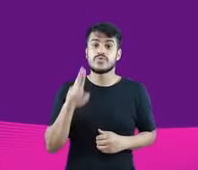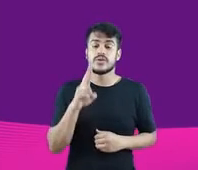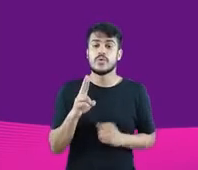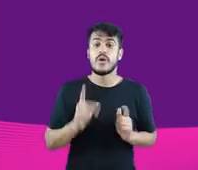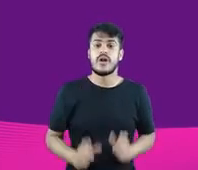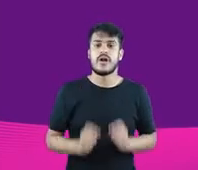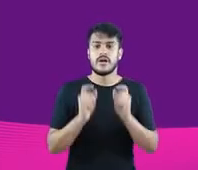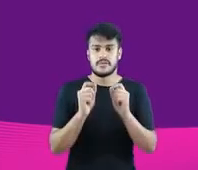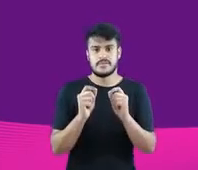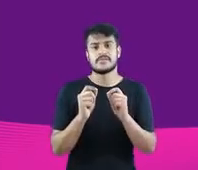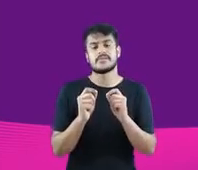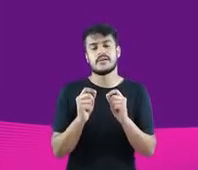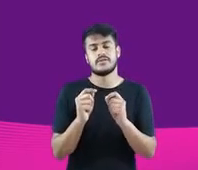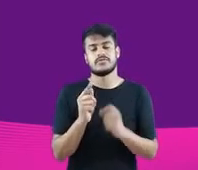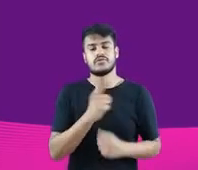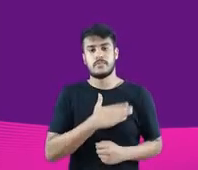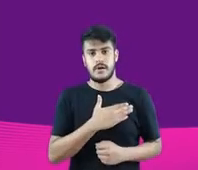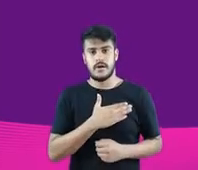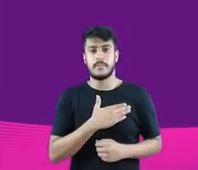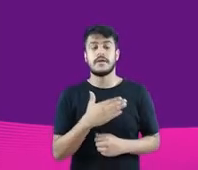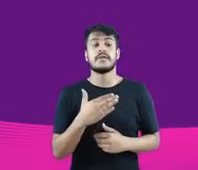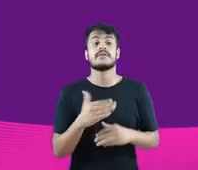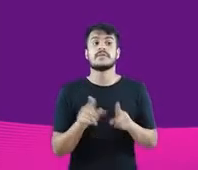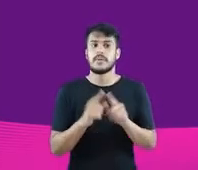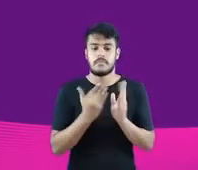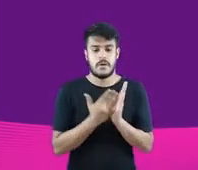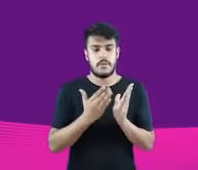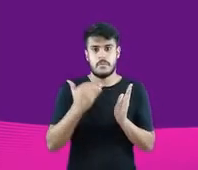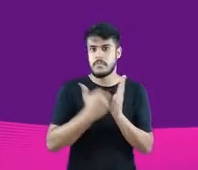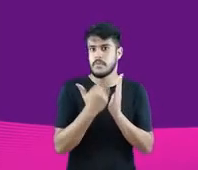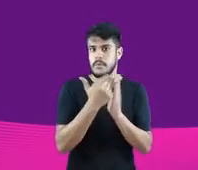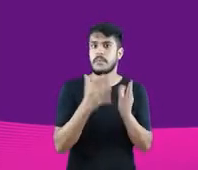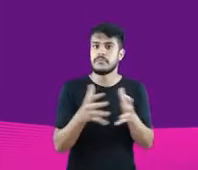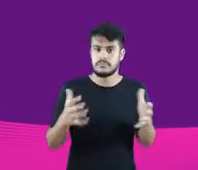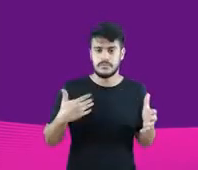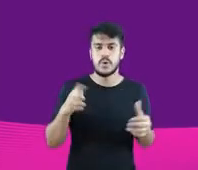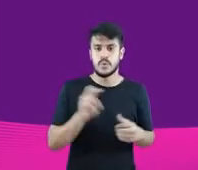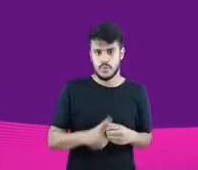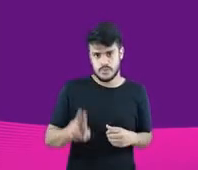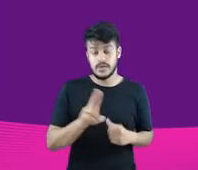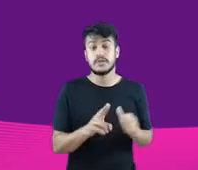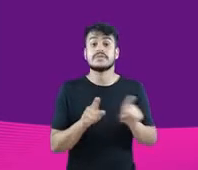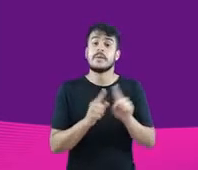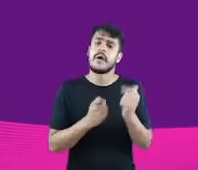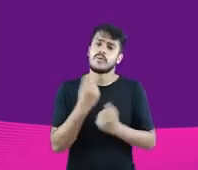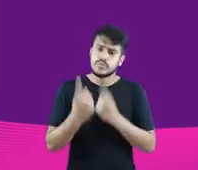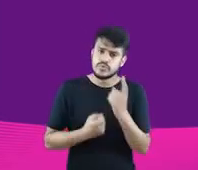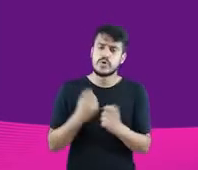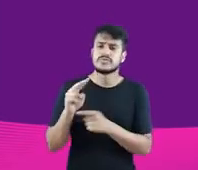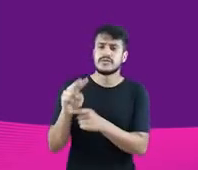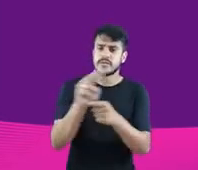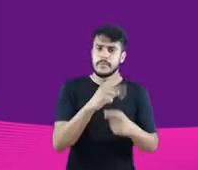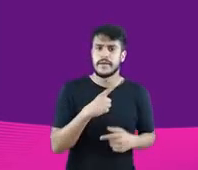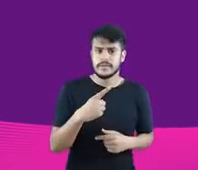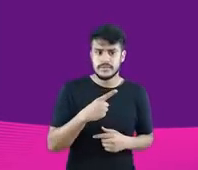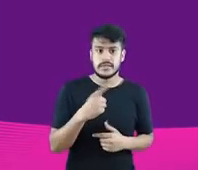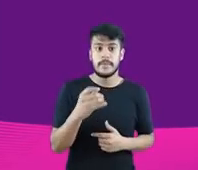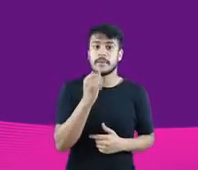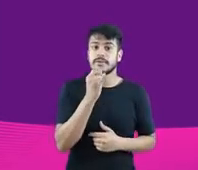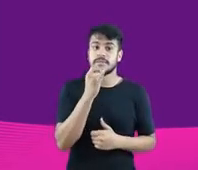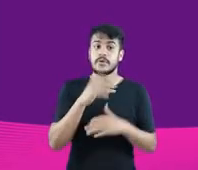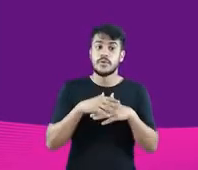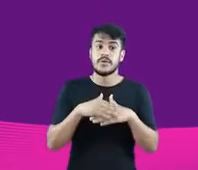taxanes, né, cada vez mais, e, além disso, outros tratamentos subsequentes para a doença metastática também